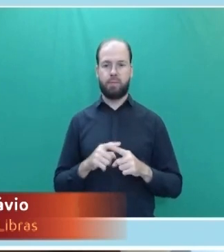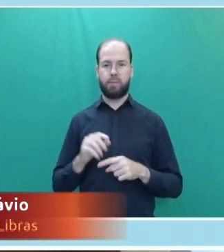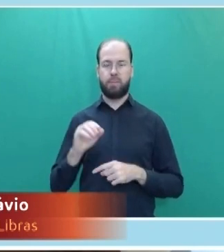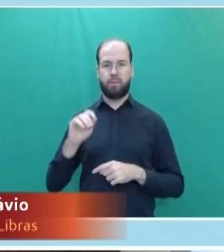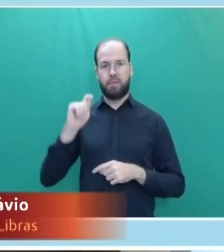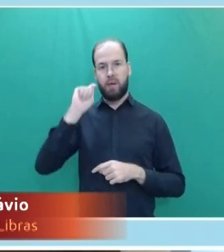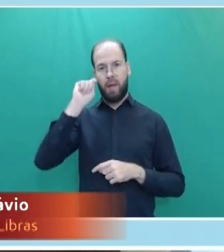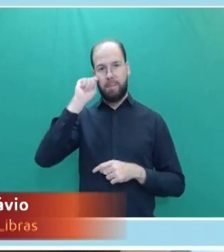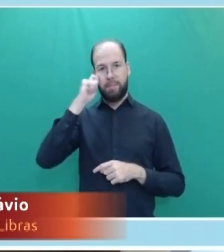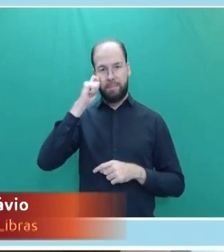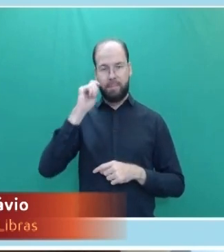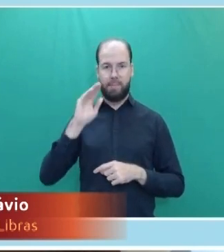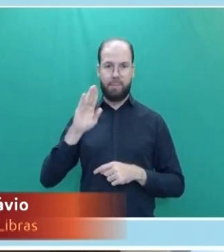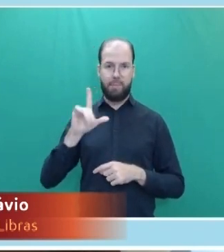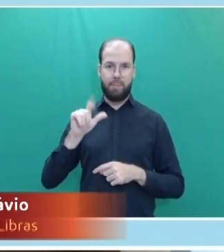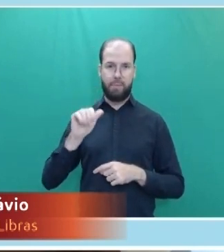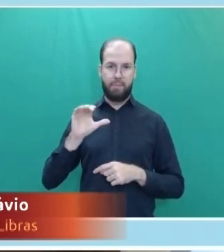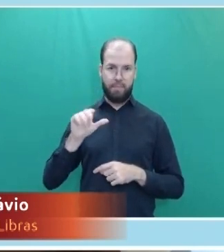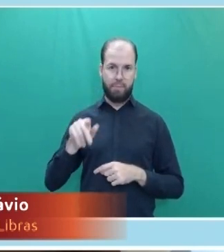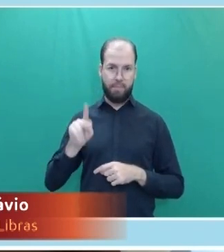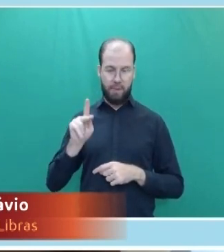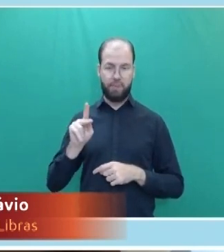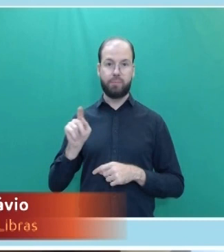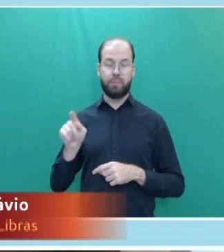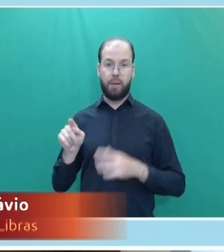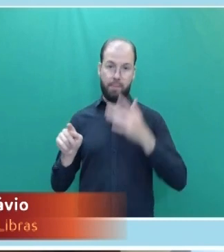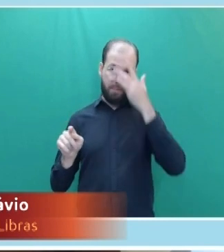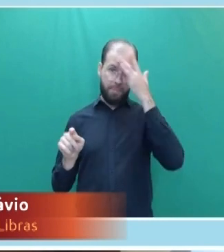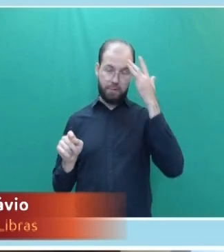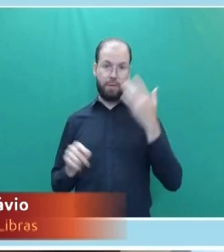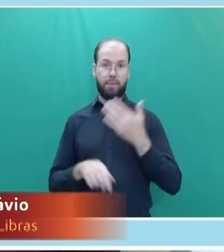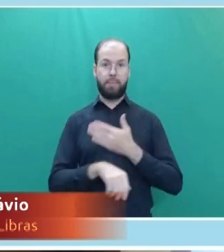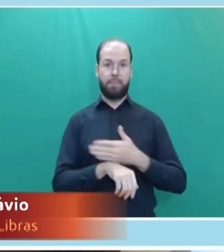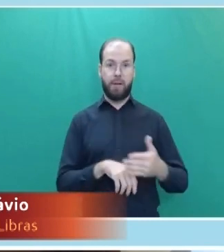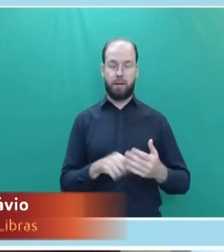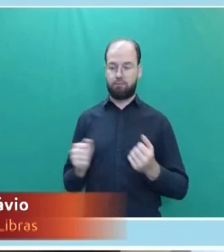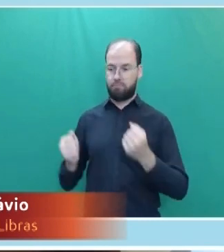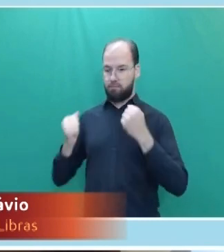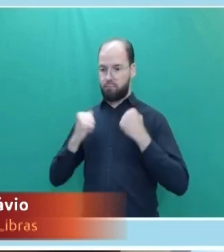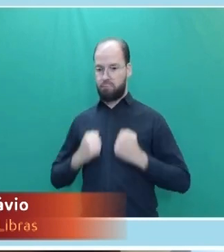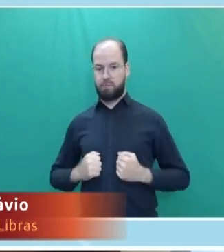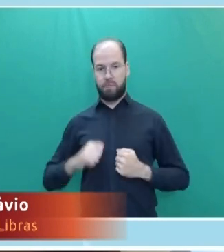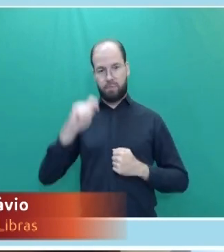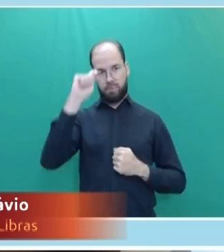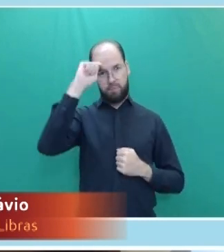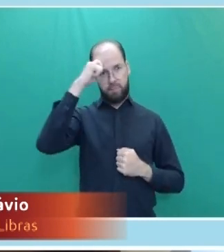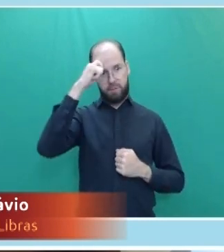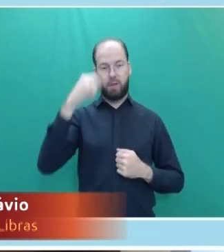quando pessoa branca se pinta de preto para fazer um personagem de uma pessoa preta.